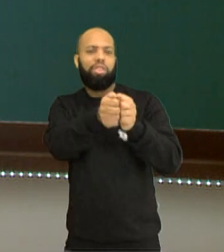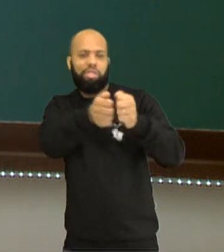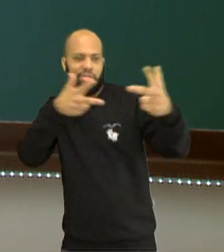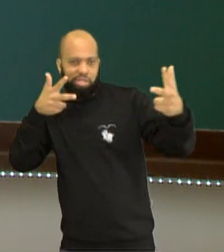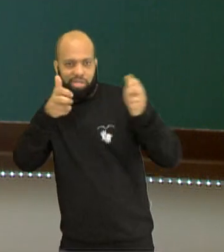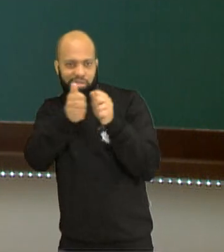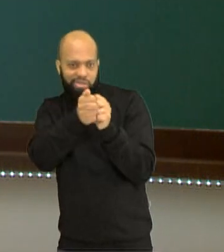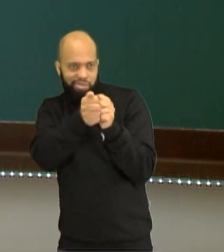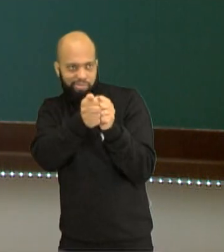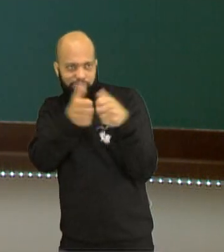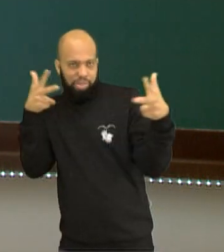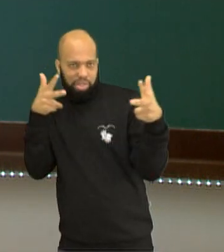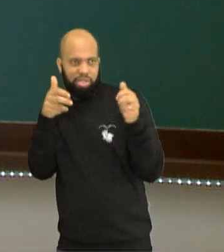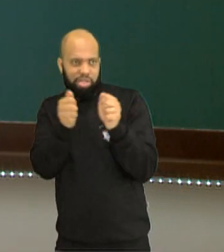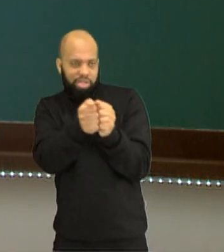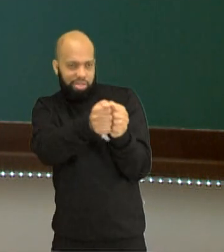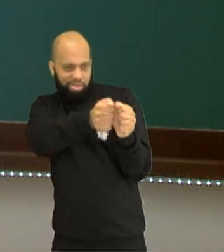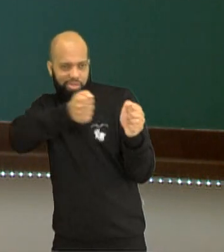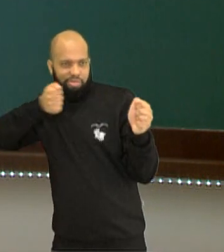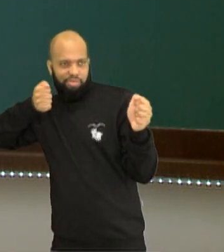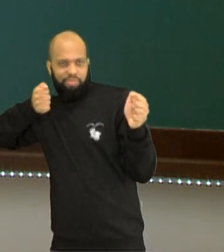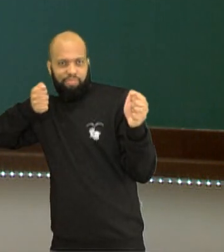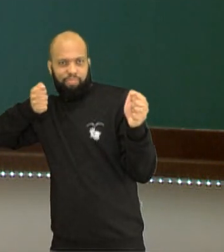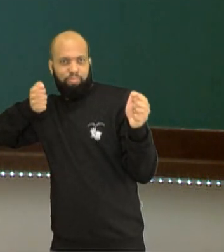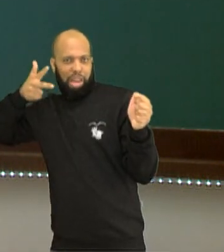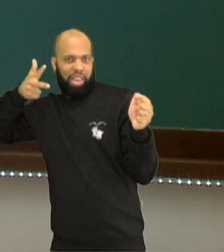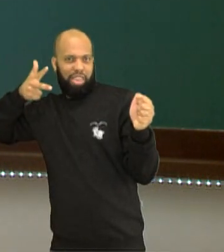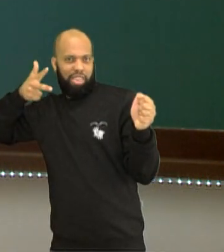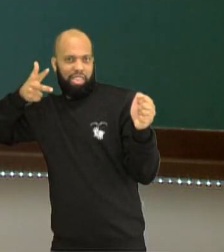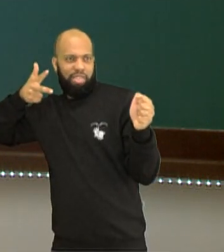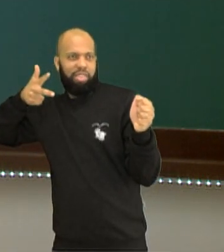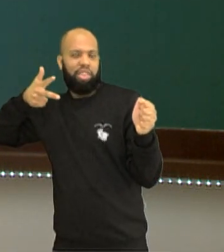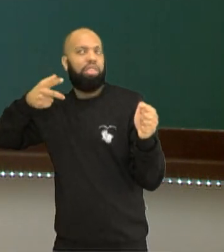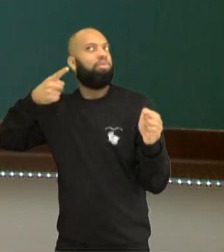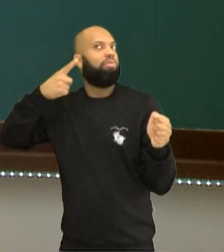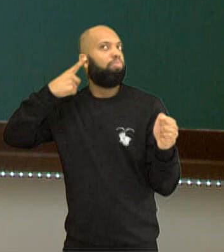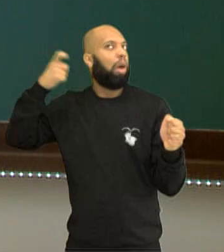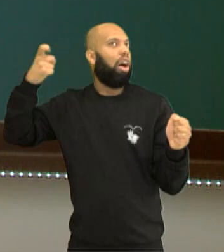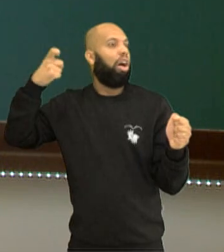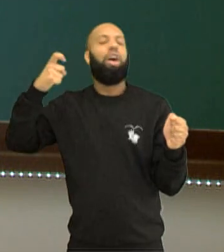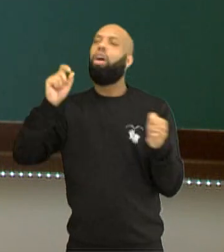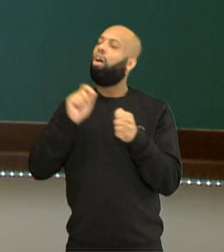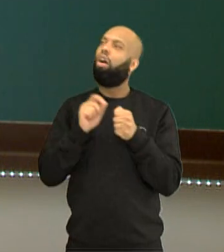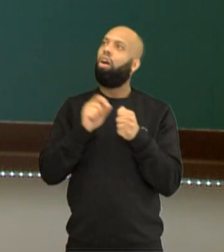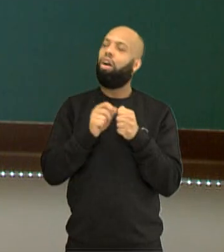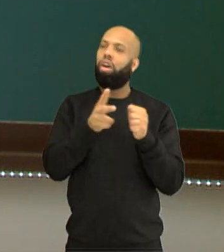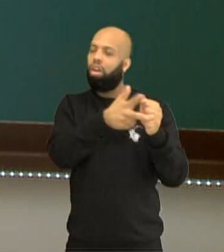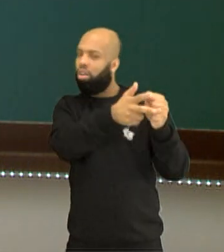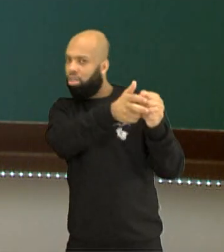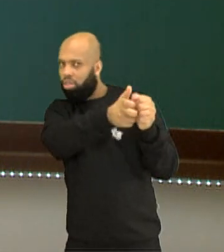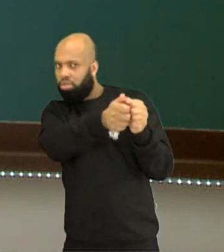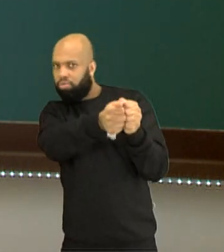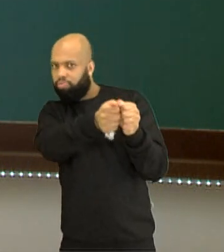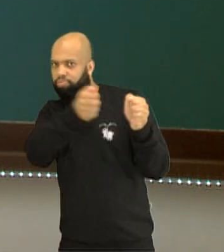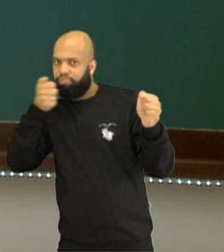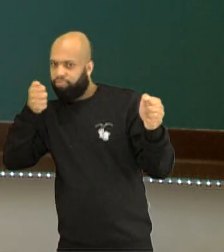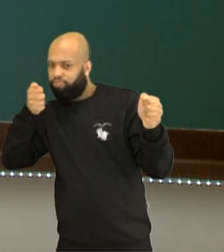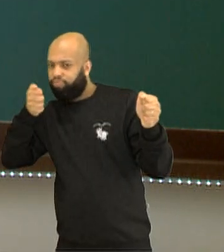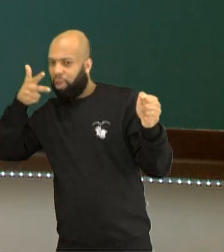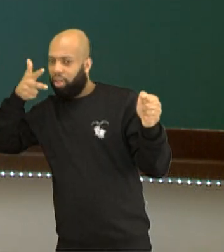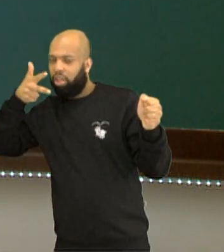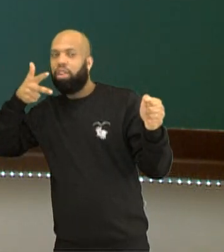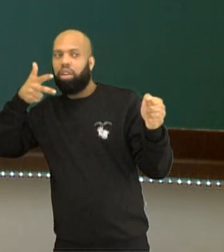A pessoa foi lá, esterçou a flecha e soltou, sentiu o barulho. E ela fazia, esse movimento fazia o barulho. E ela